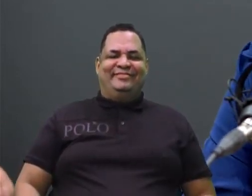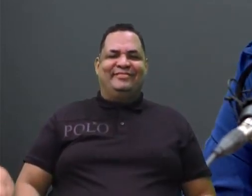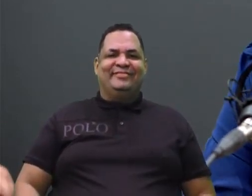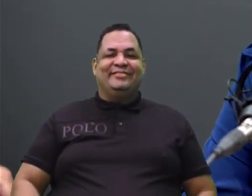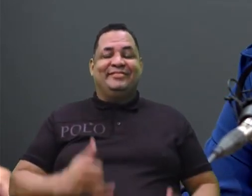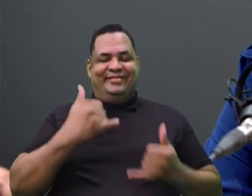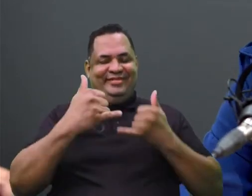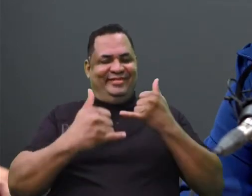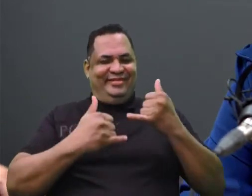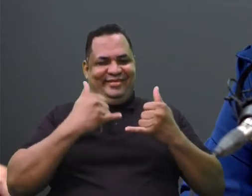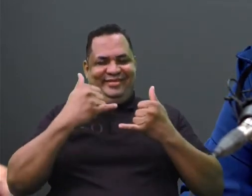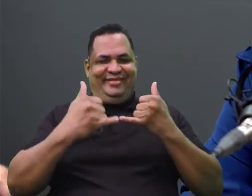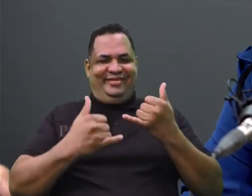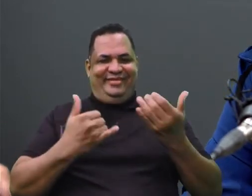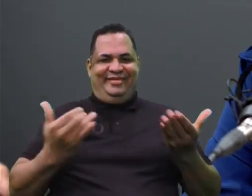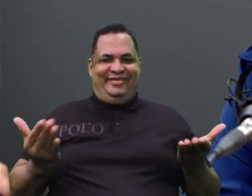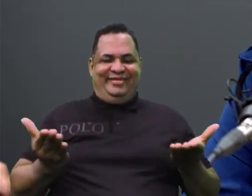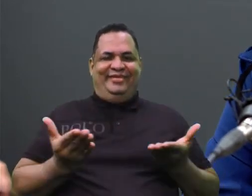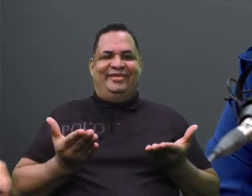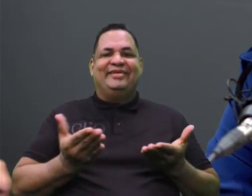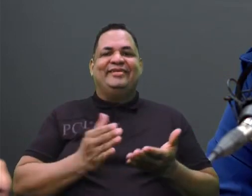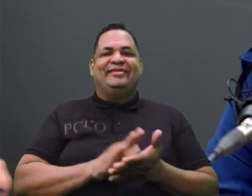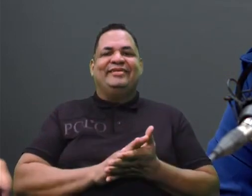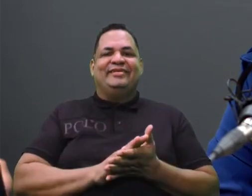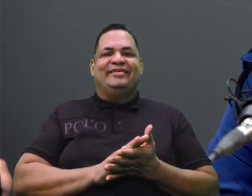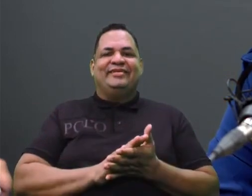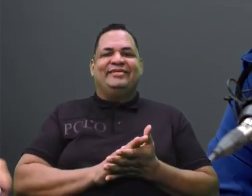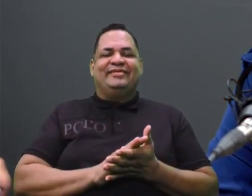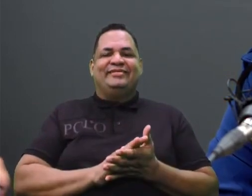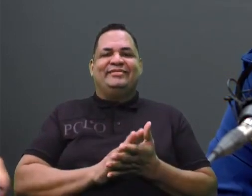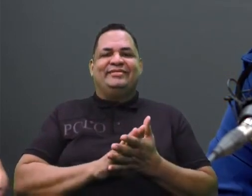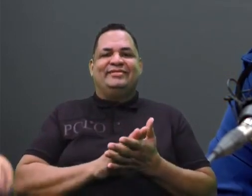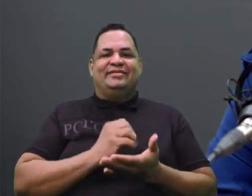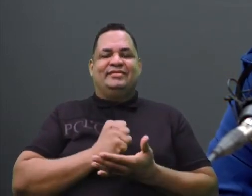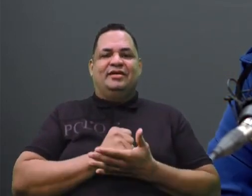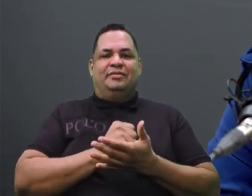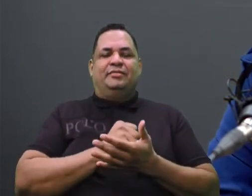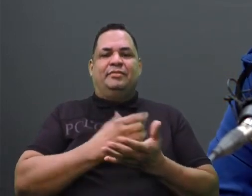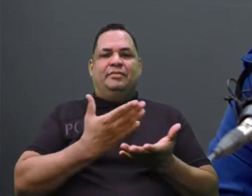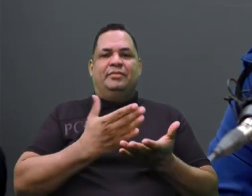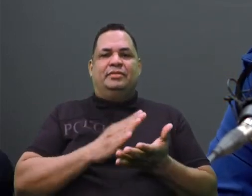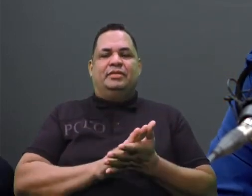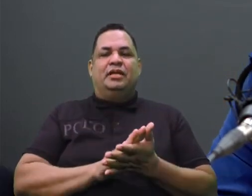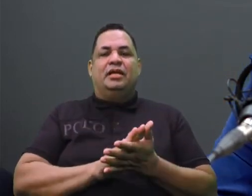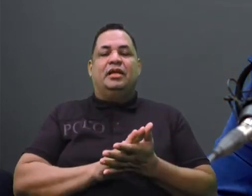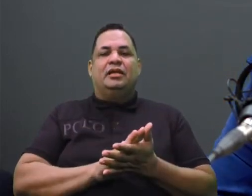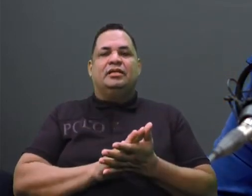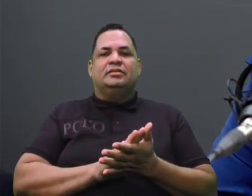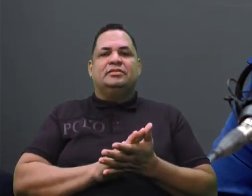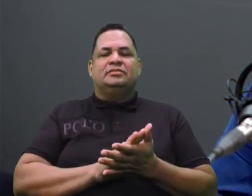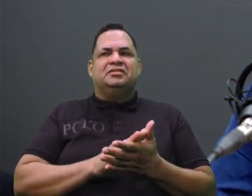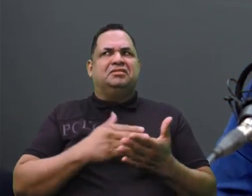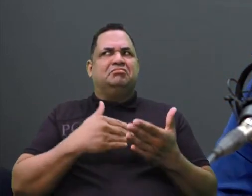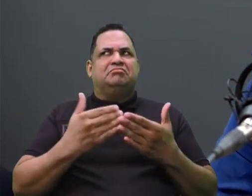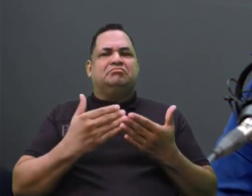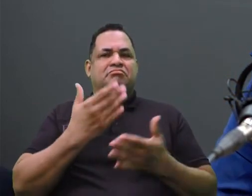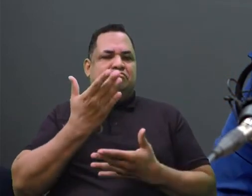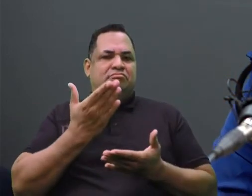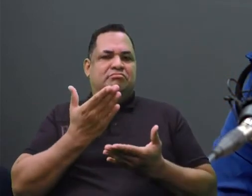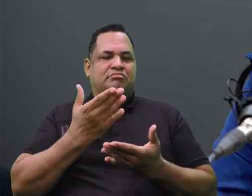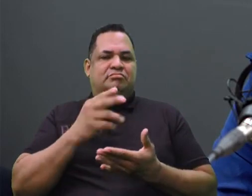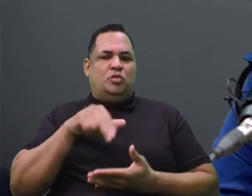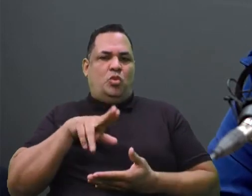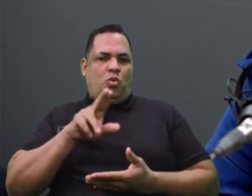brincadeirinha. Então, a nossa fundamentação teórica era em Alpia Couto, não era aleatório,